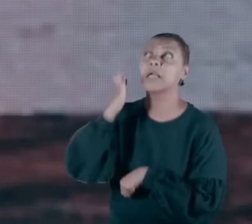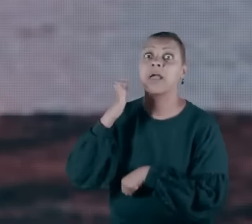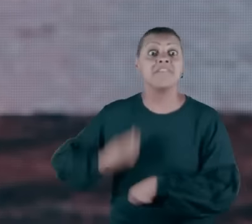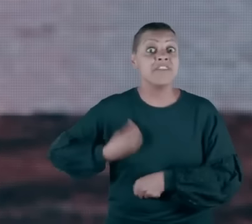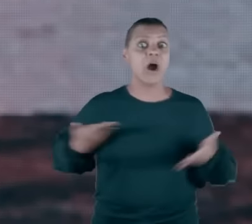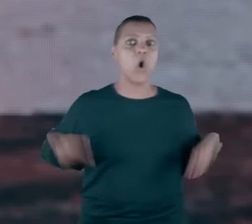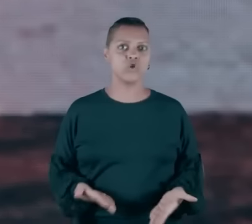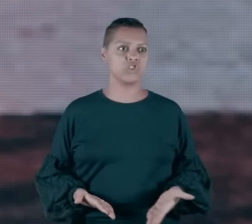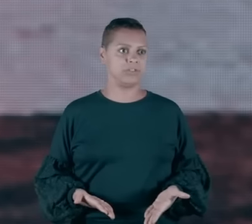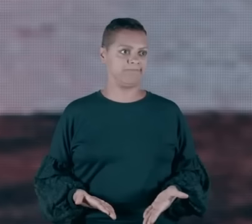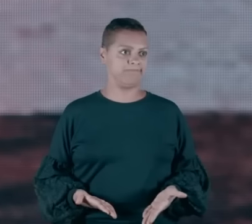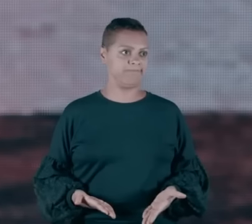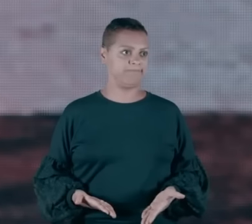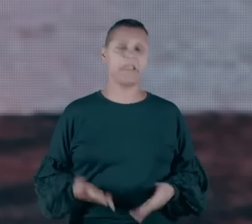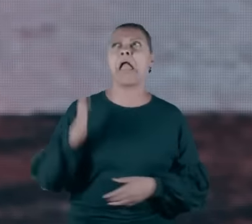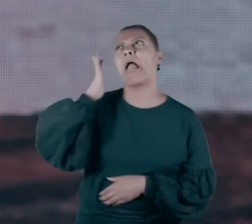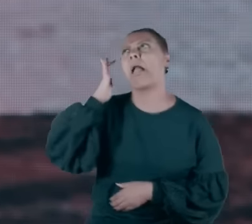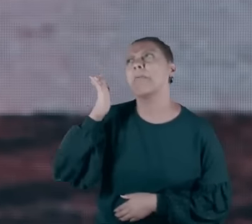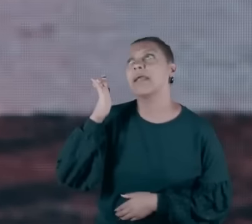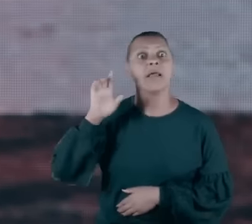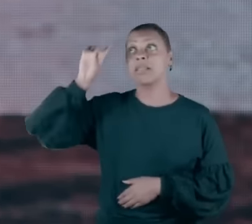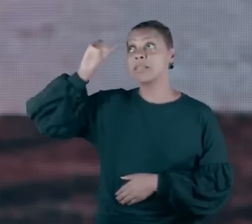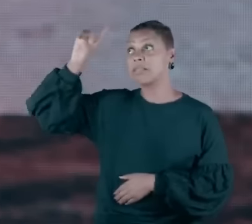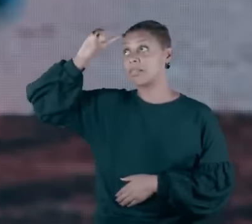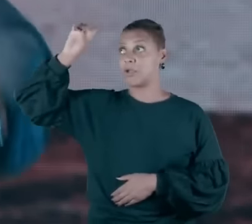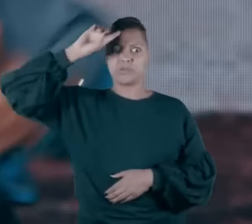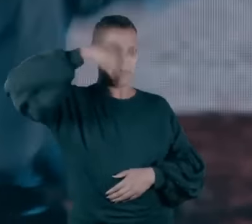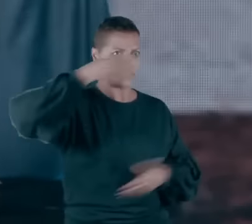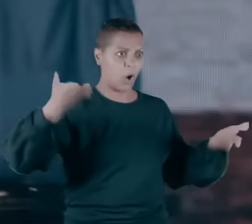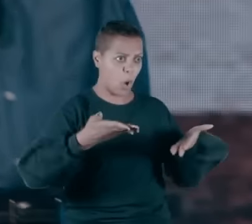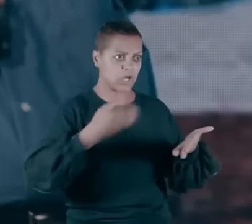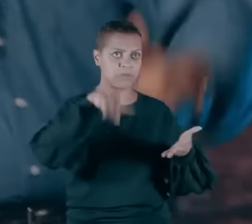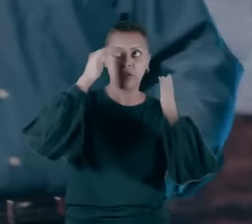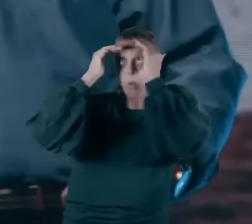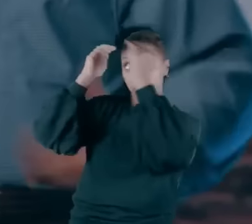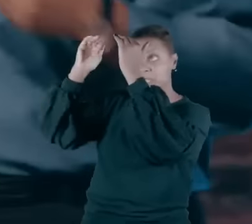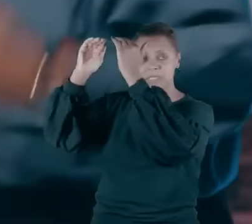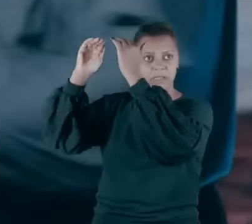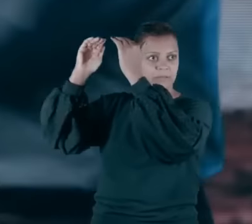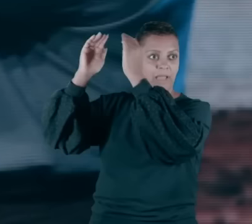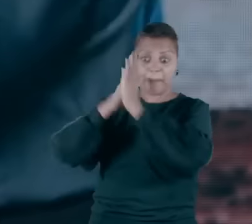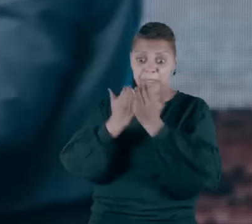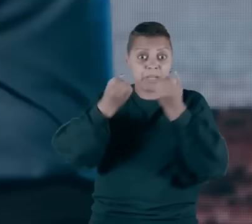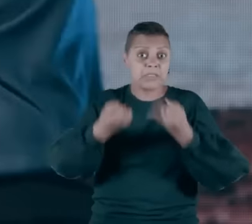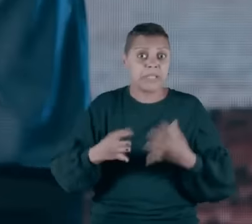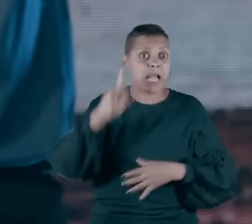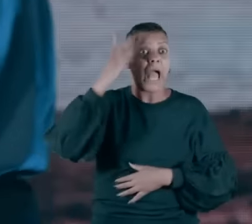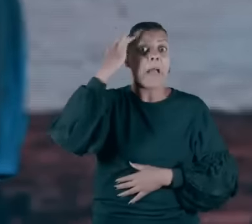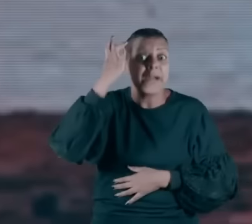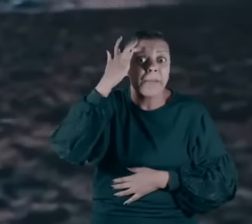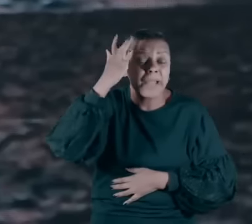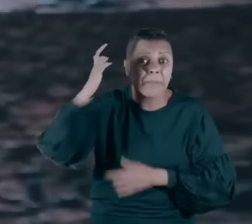hoje Faça no dia de hoje o que Deus te mandar Jesus disse basta a cada dia o seu próprio mal a sua